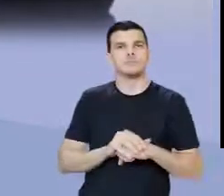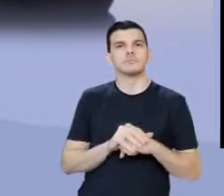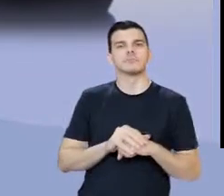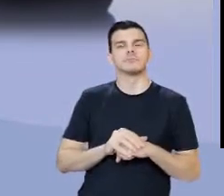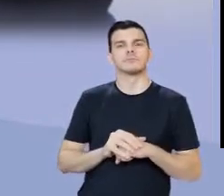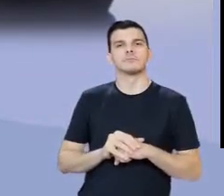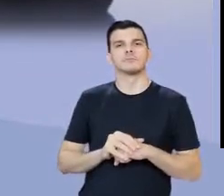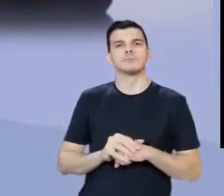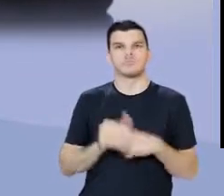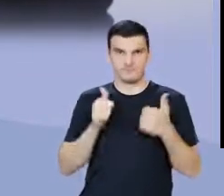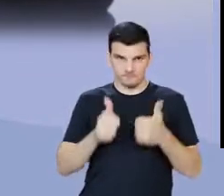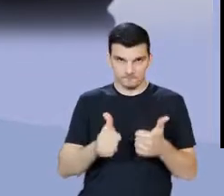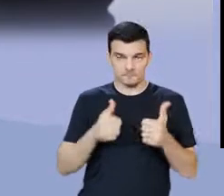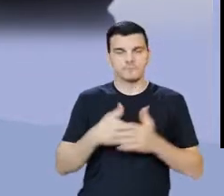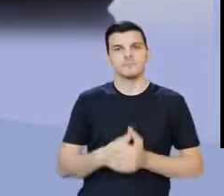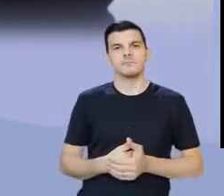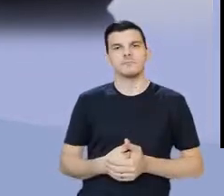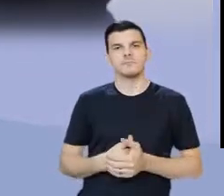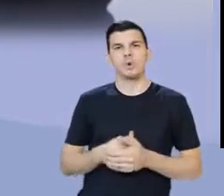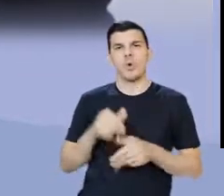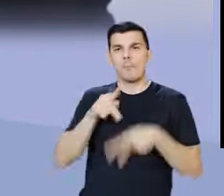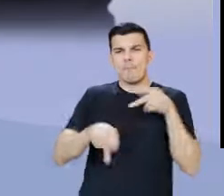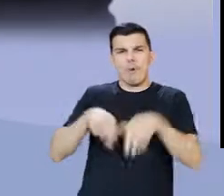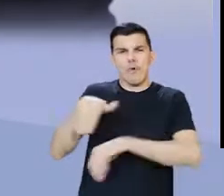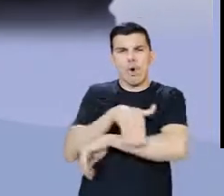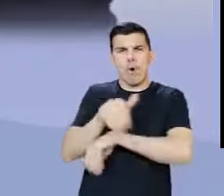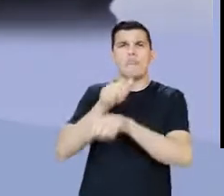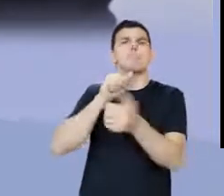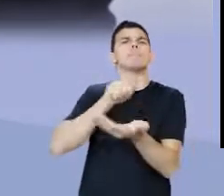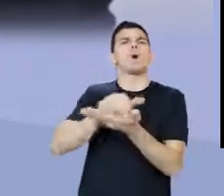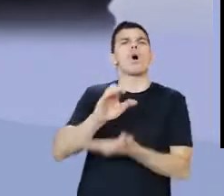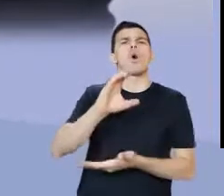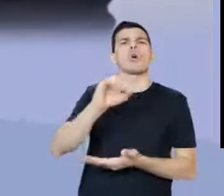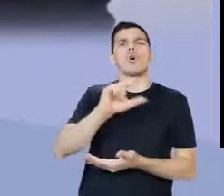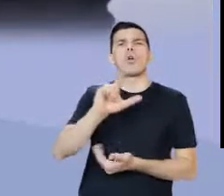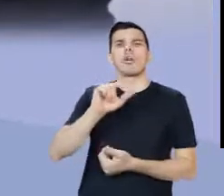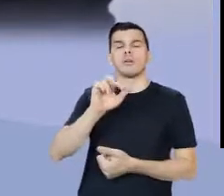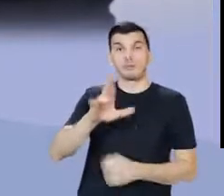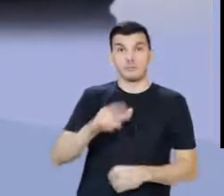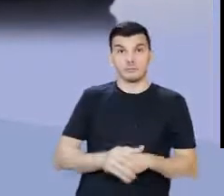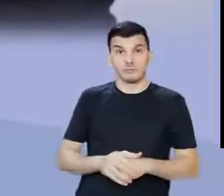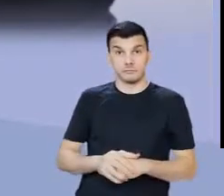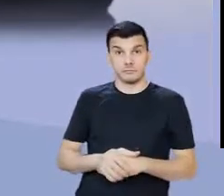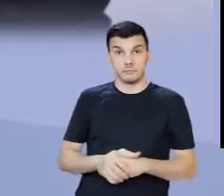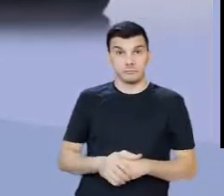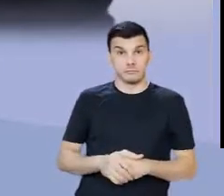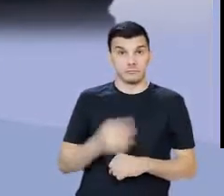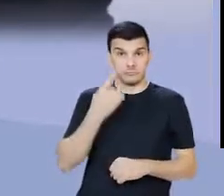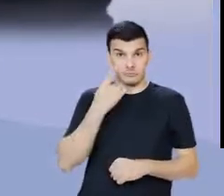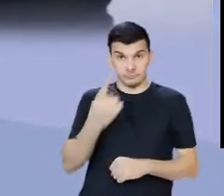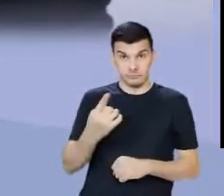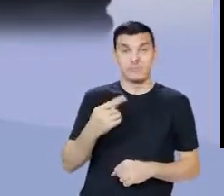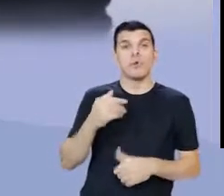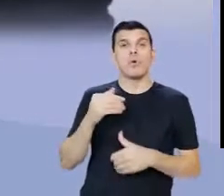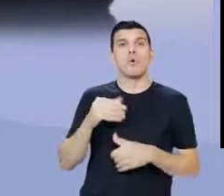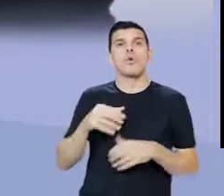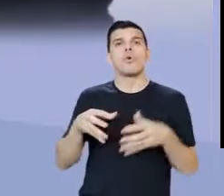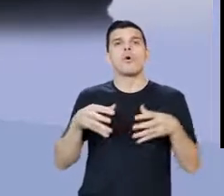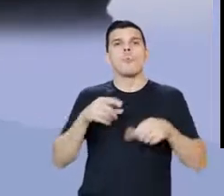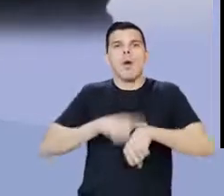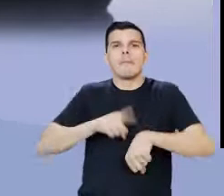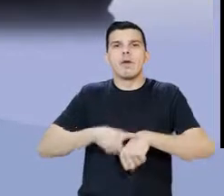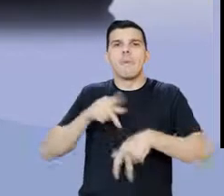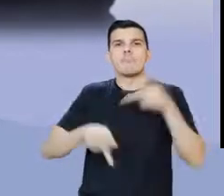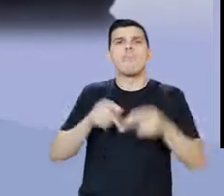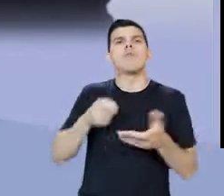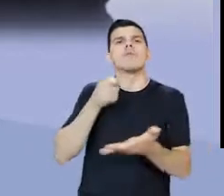voltar. Tá vendo essa imagem? Isso. Povo nas ruas, fora Collor, impeachment já, impedimento político. Aquele momento em que o povo